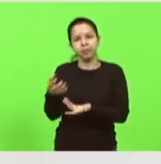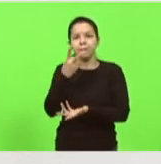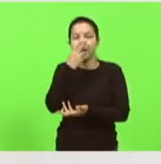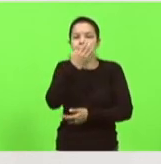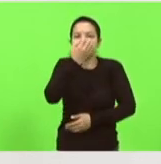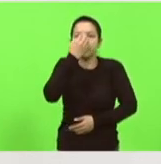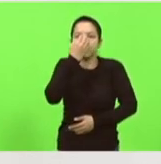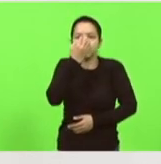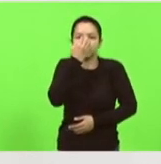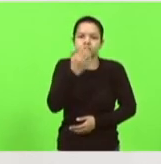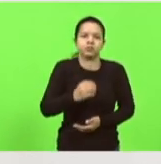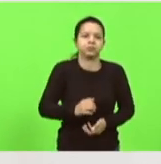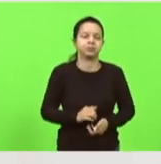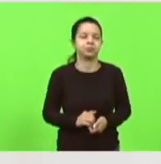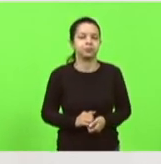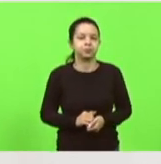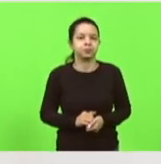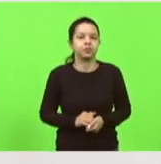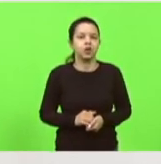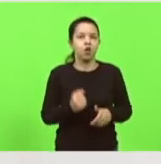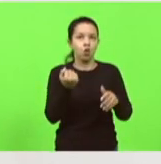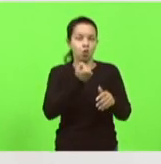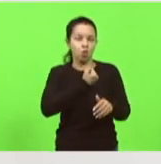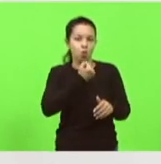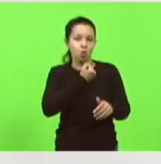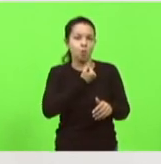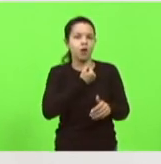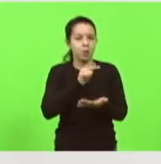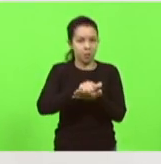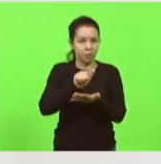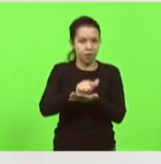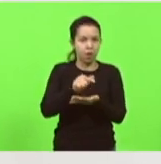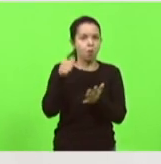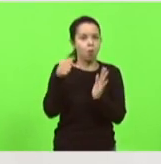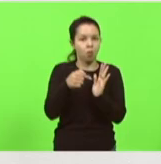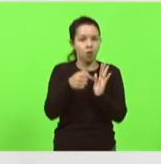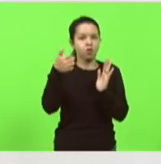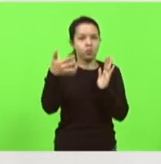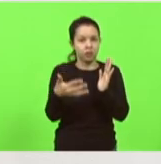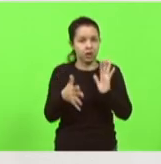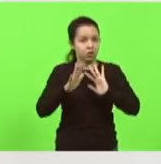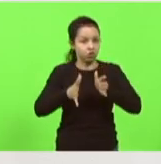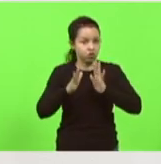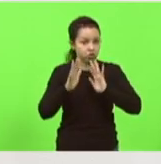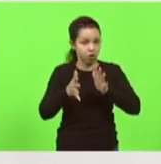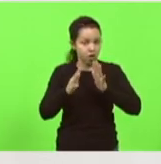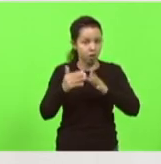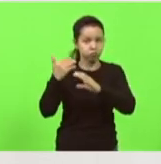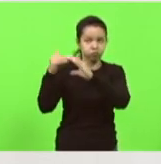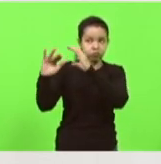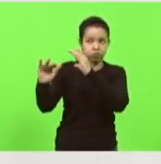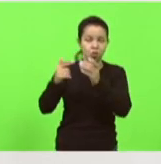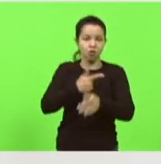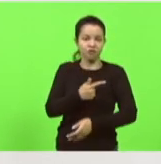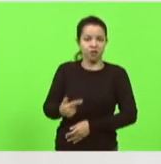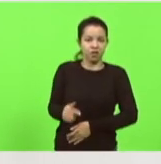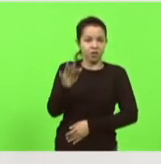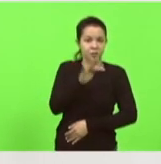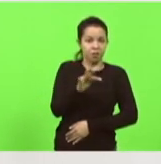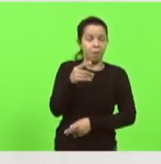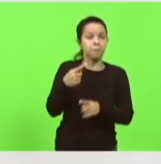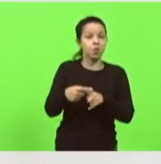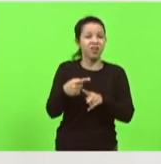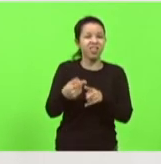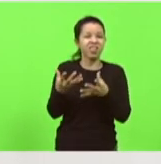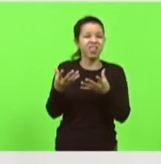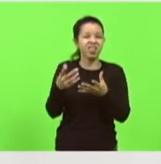eu falei desses números anteriormente aqui, olha, do que foi enviado para o governo federal, porque tem uma meia dúzia de boca aberta